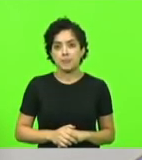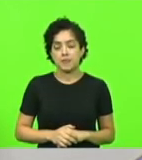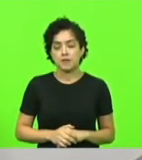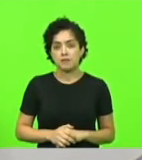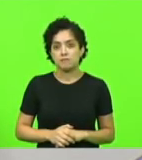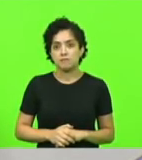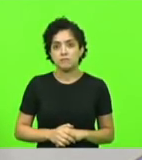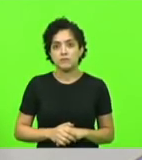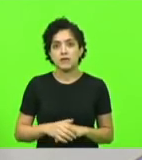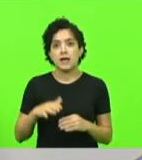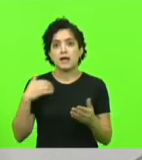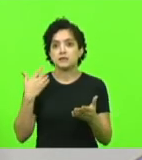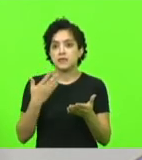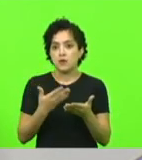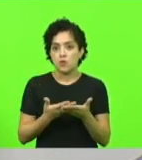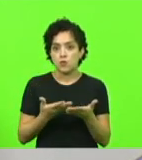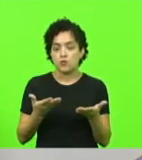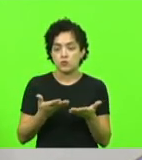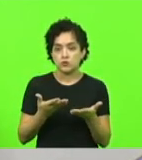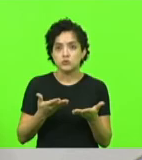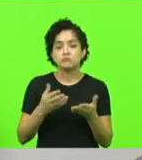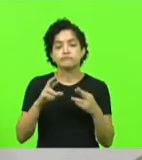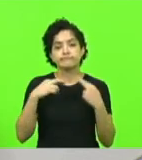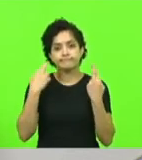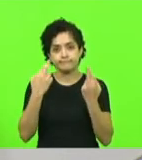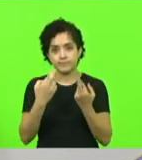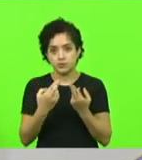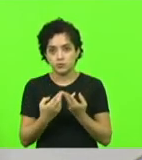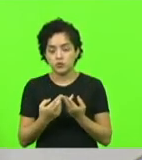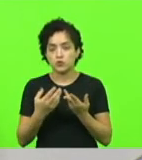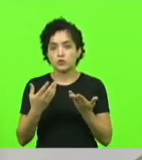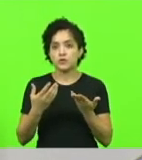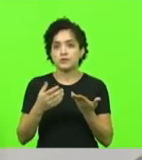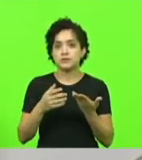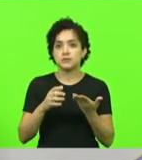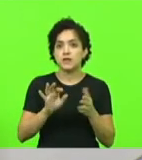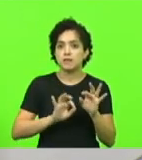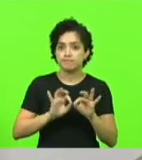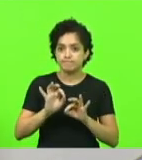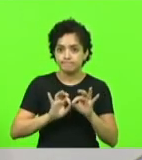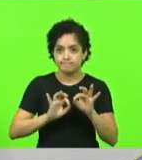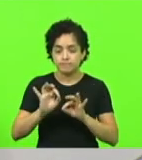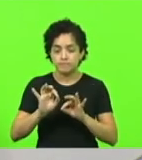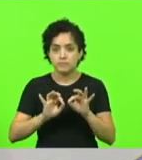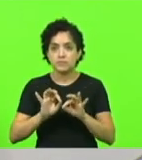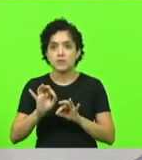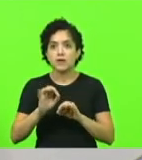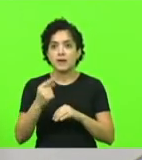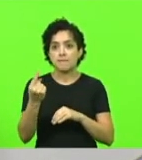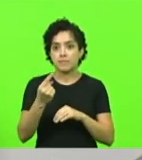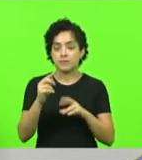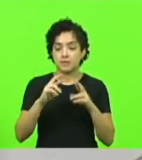lá para cá, nós fizemos várias reuniões, ouvindo numa primeira reunião,